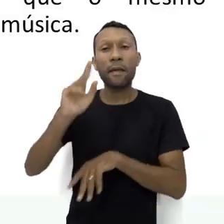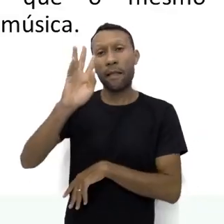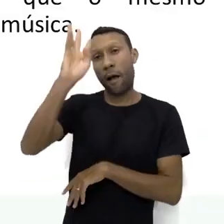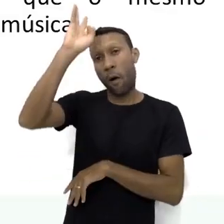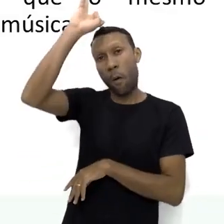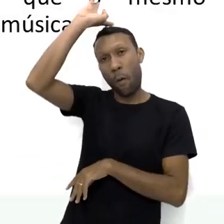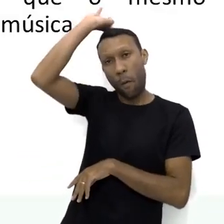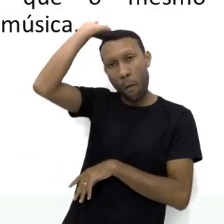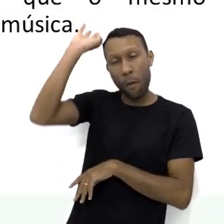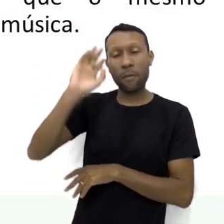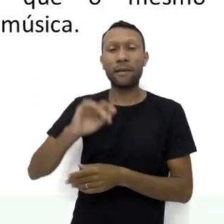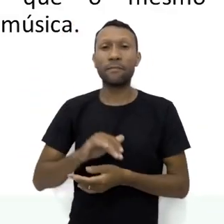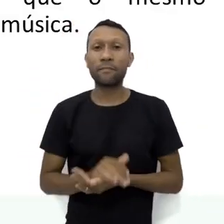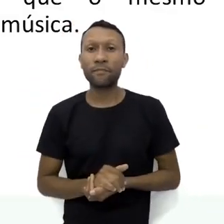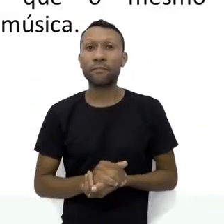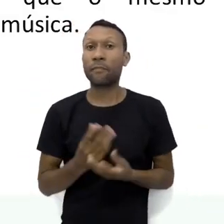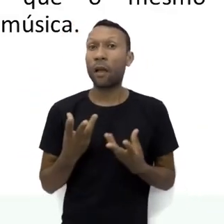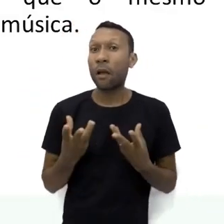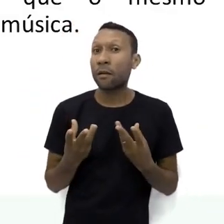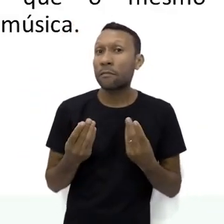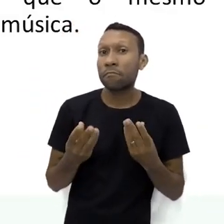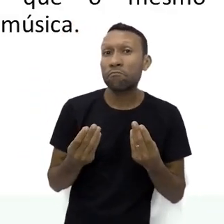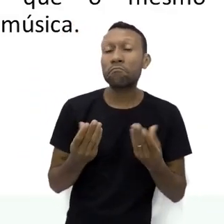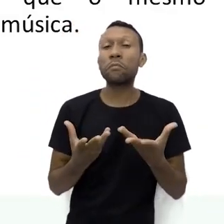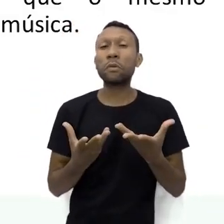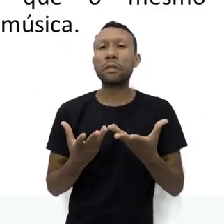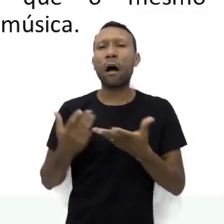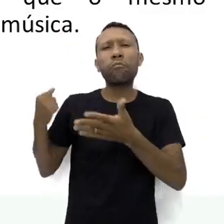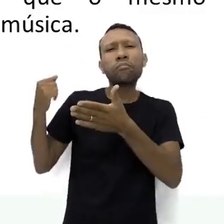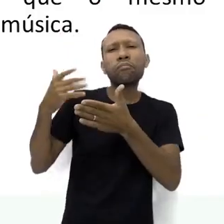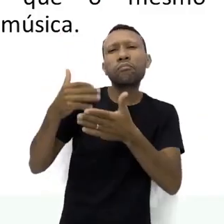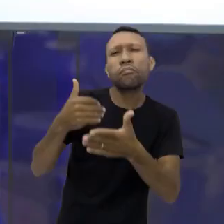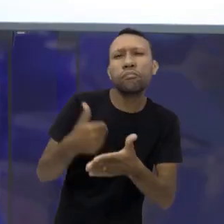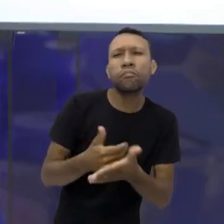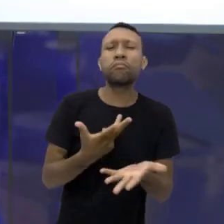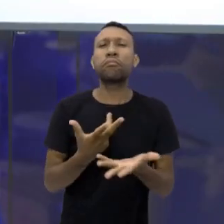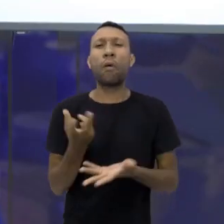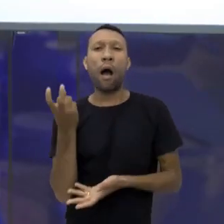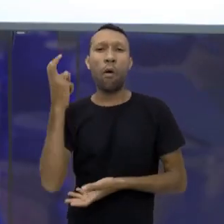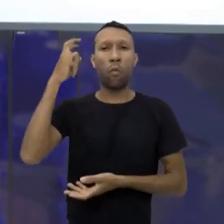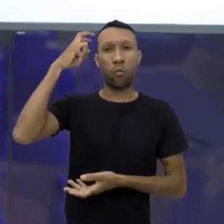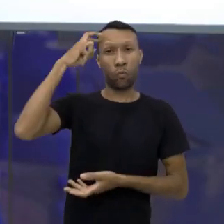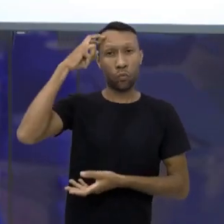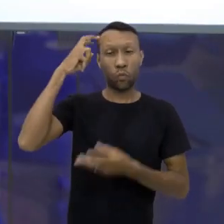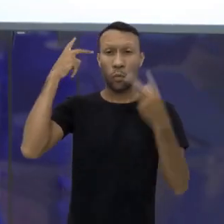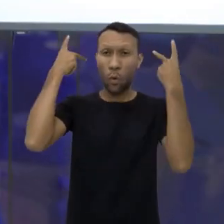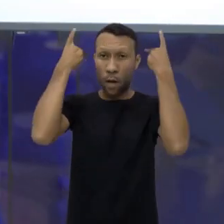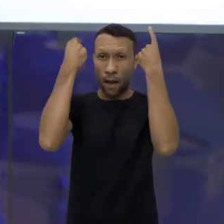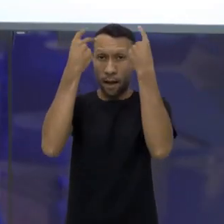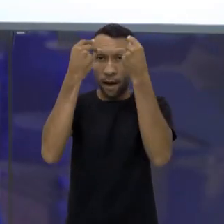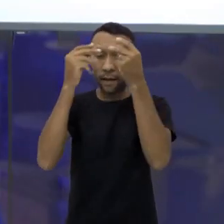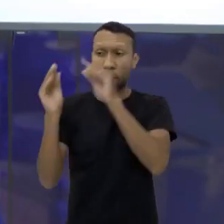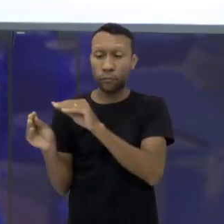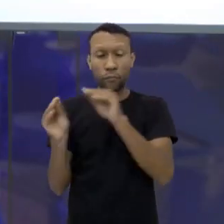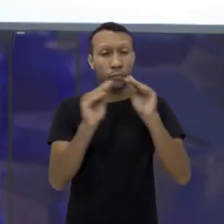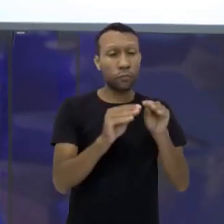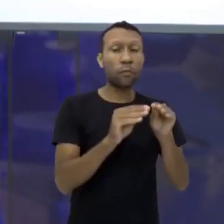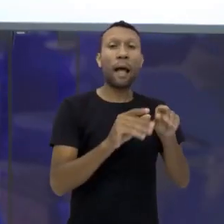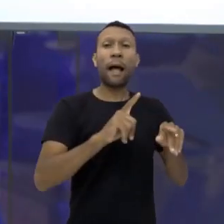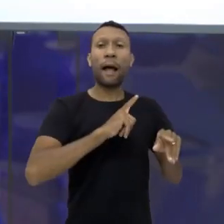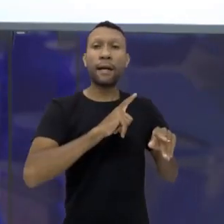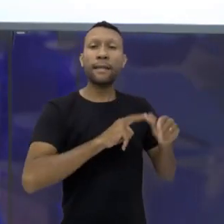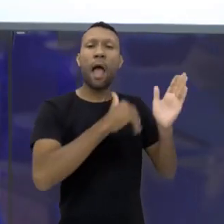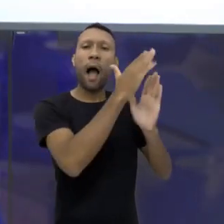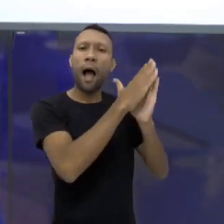Muitas manifestações artísticas foram heranças da cultura grega. E nós podemos destacar aqui a pintura e a